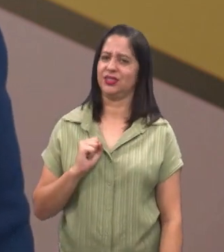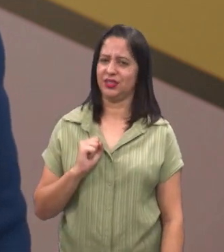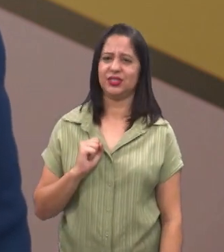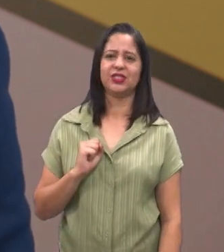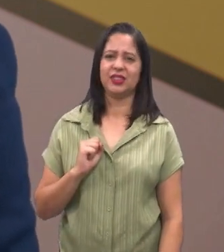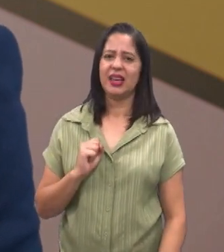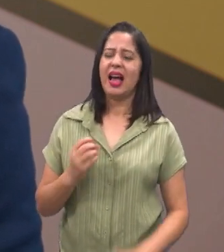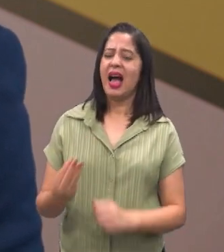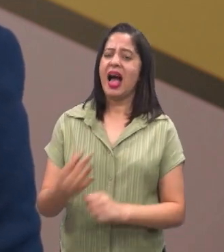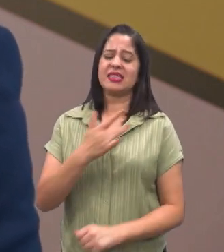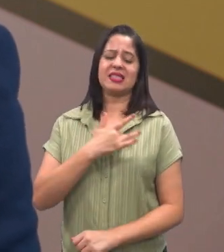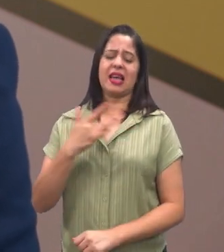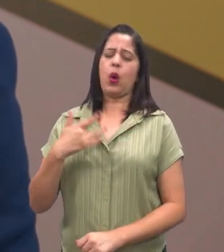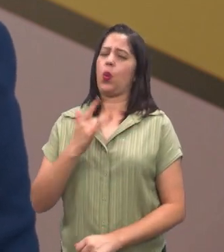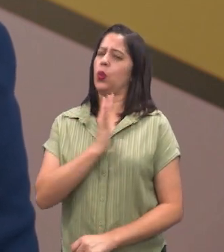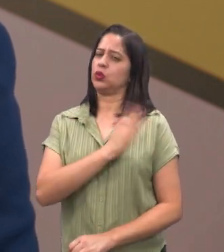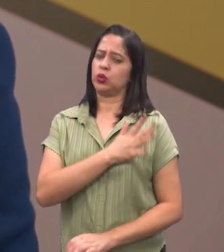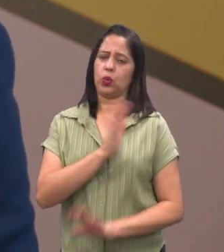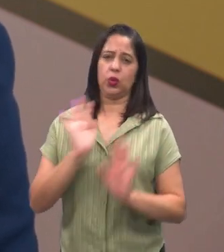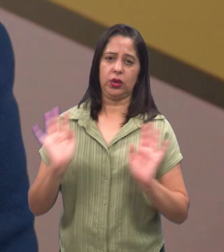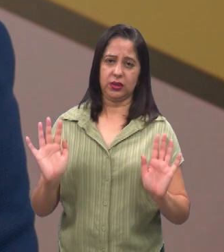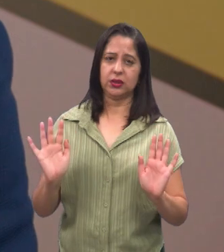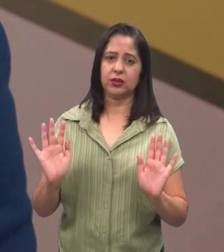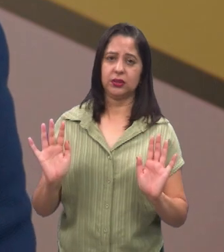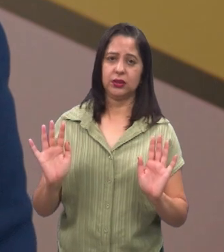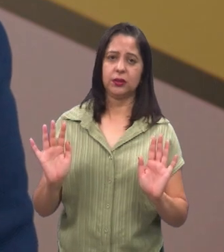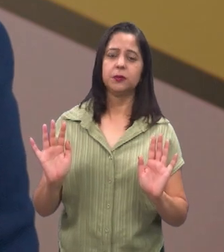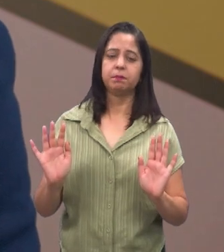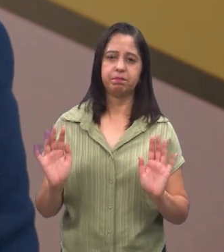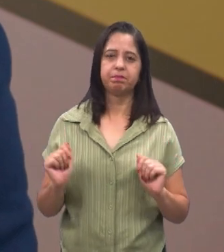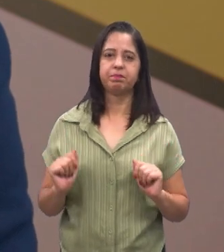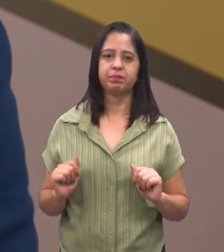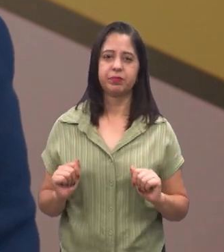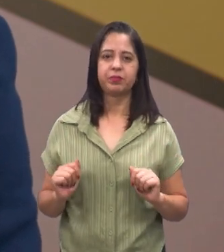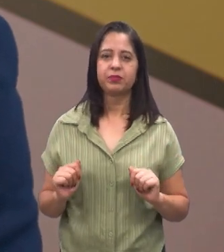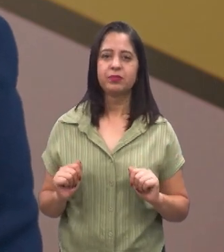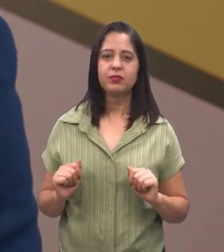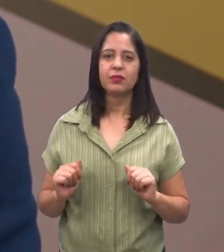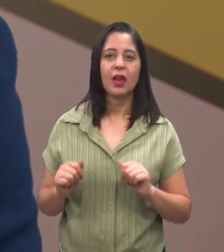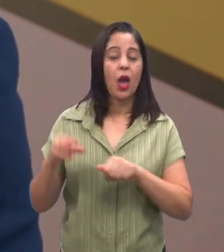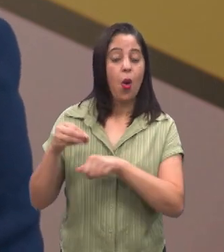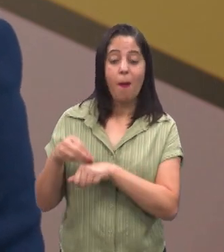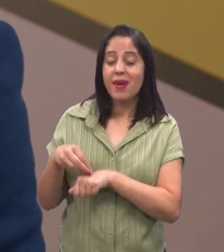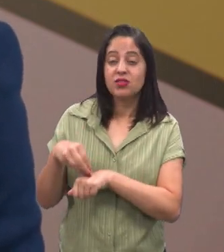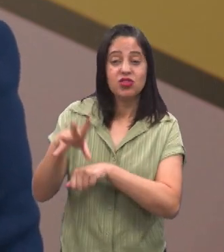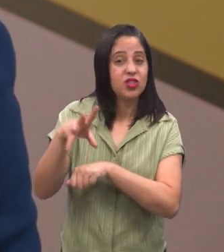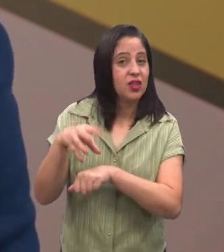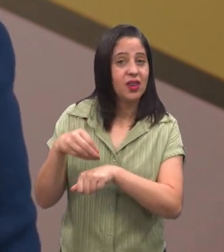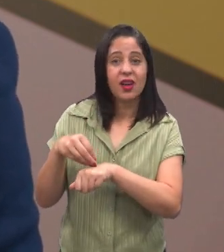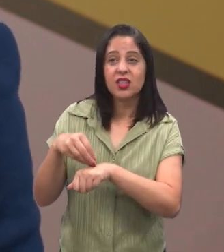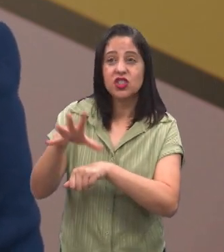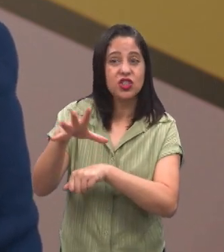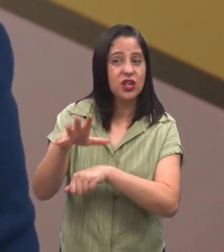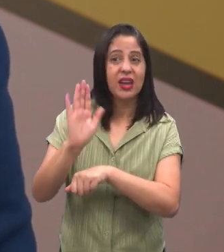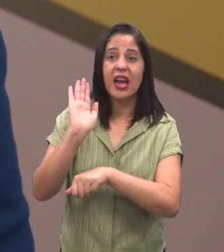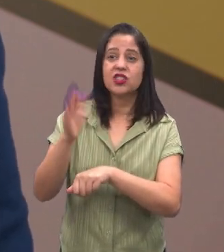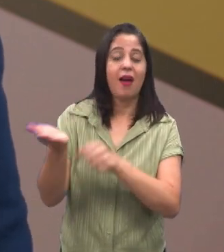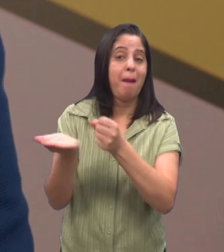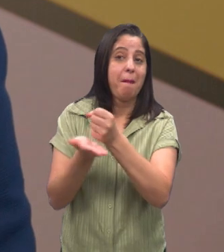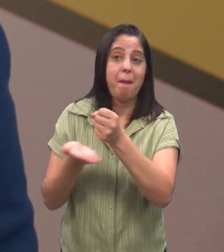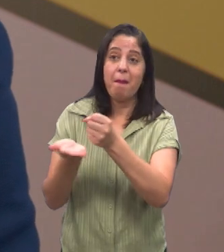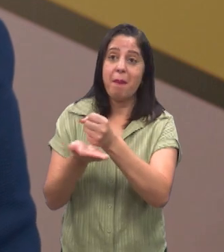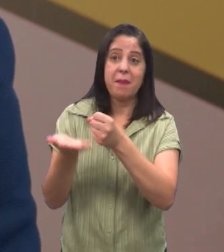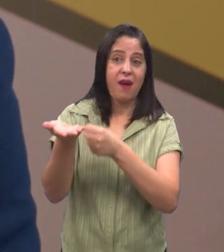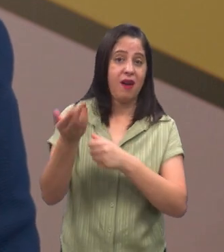da saúde cardiovascular também. E é tão comum, é uma indicação tão assim já padrão de